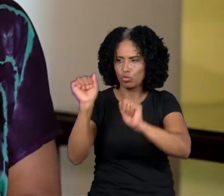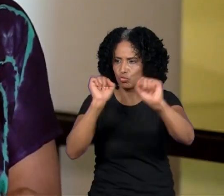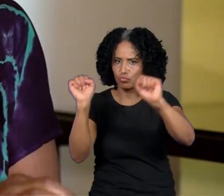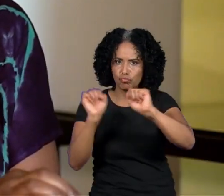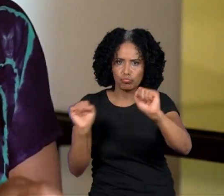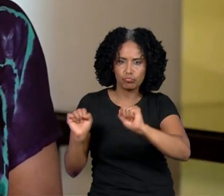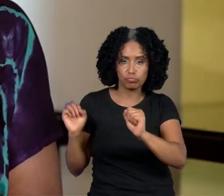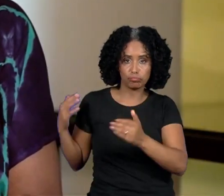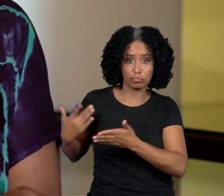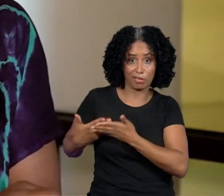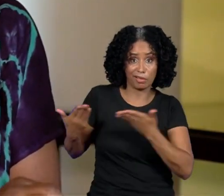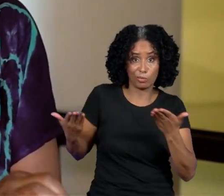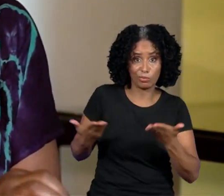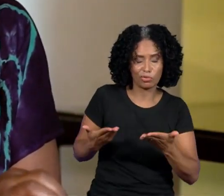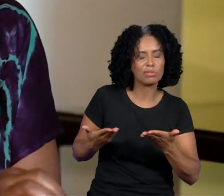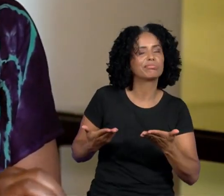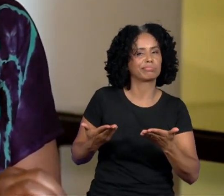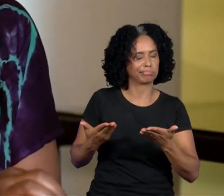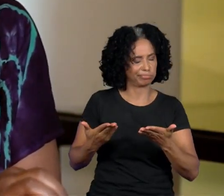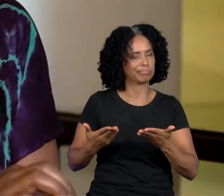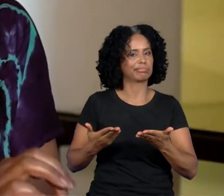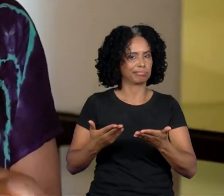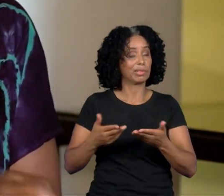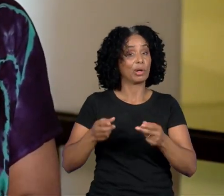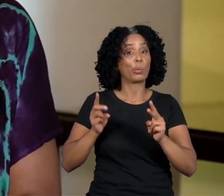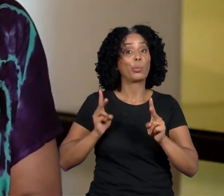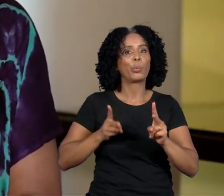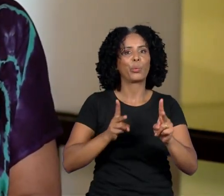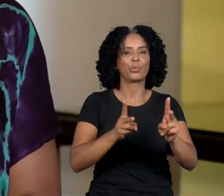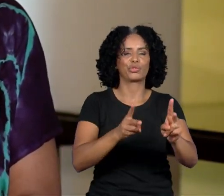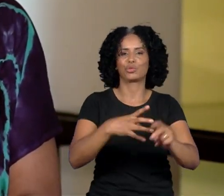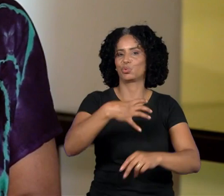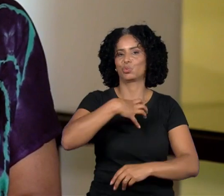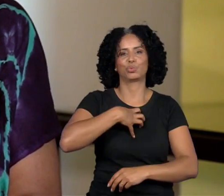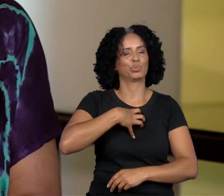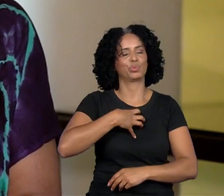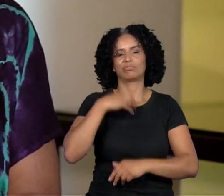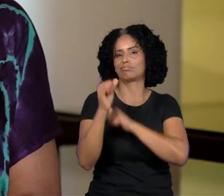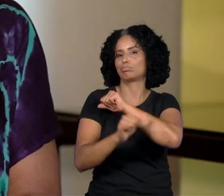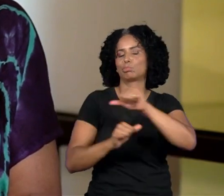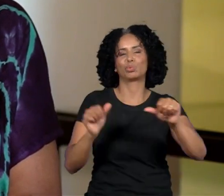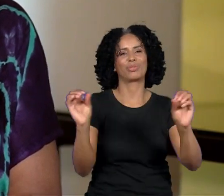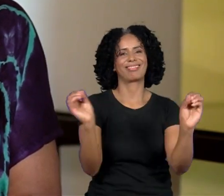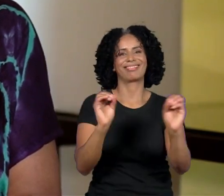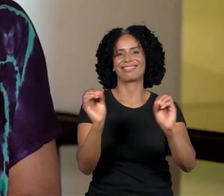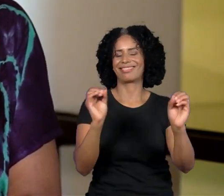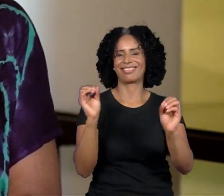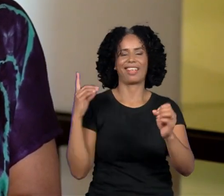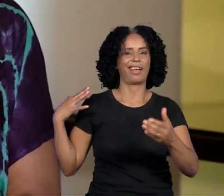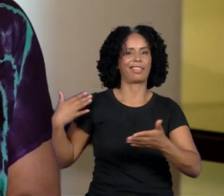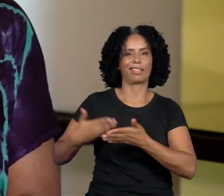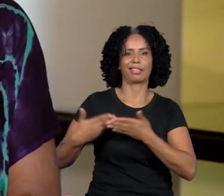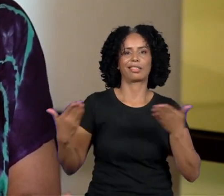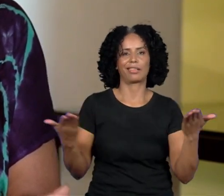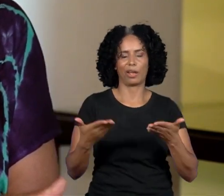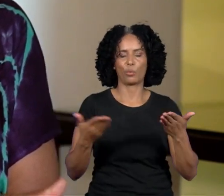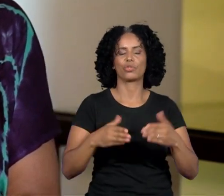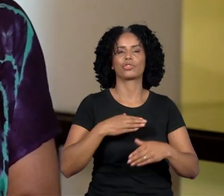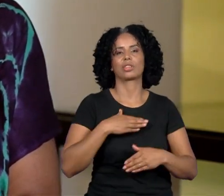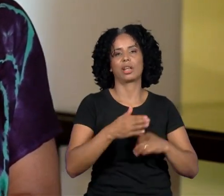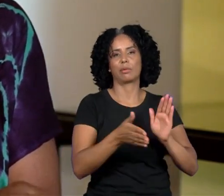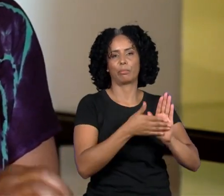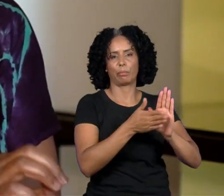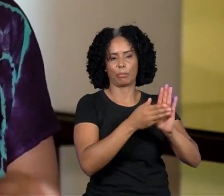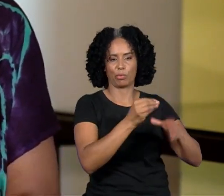que continua os mesmos mecanismos anteriores da PEC 2013.